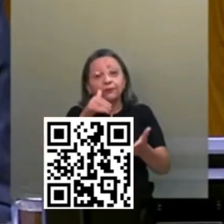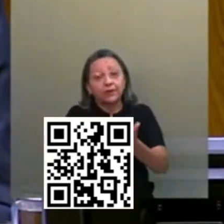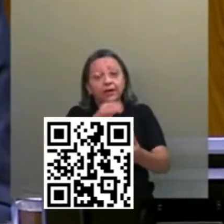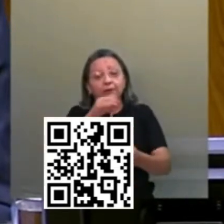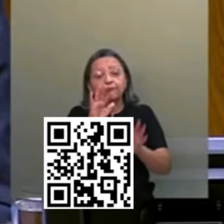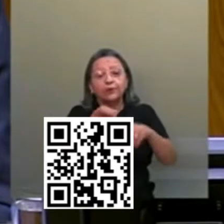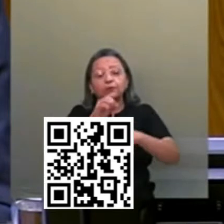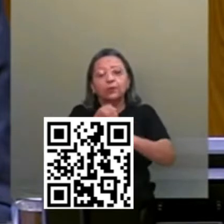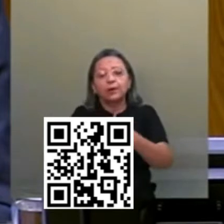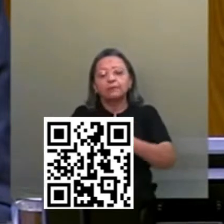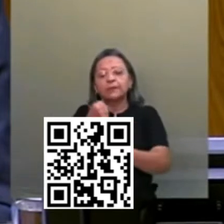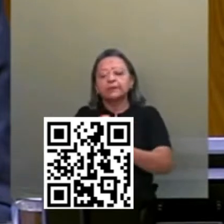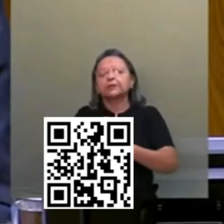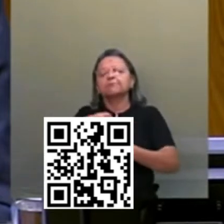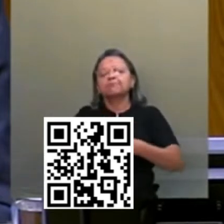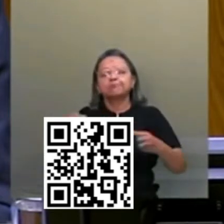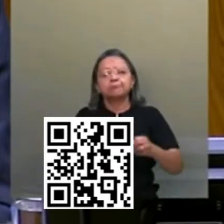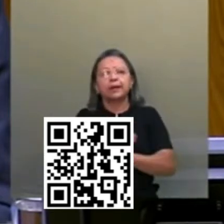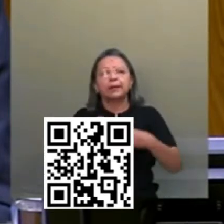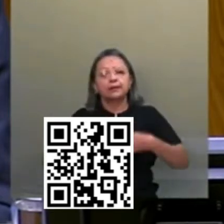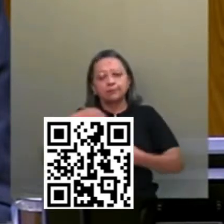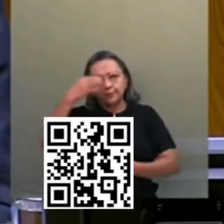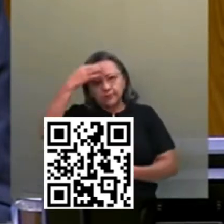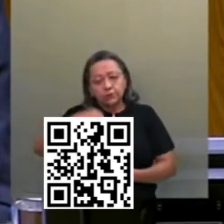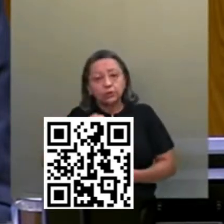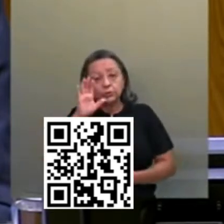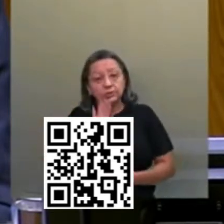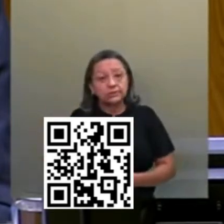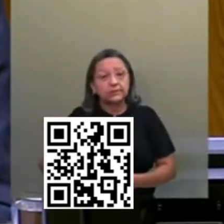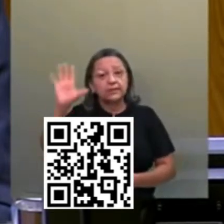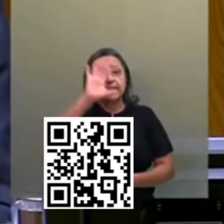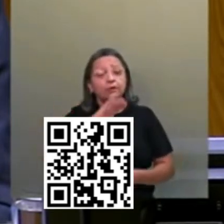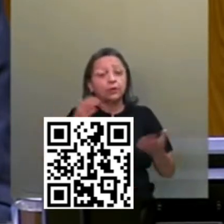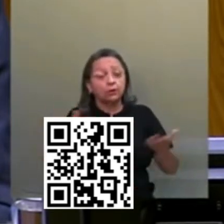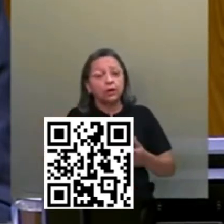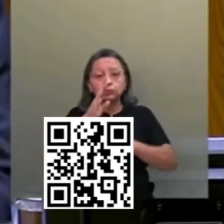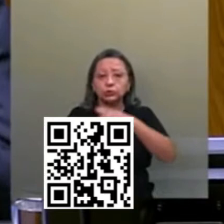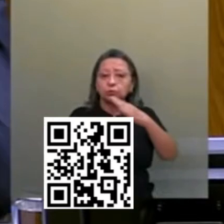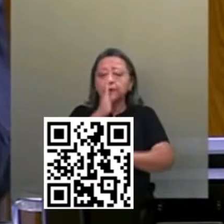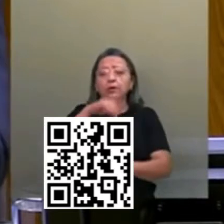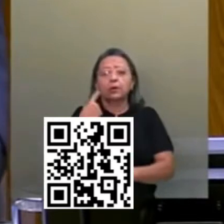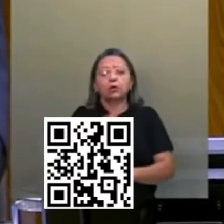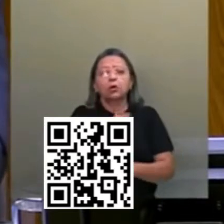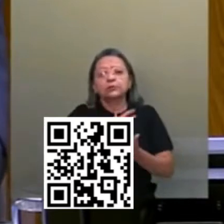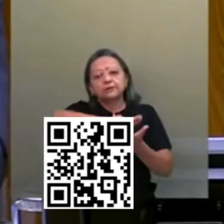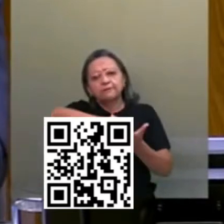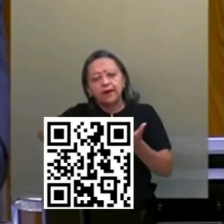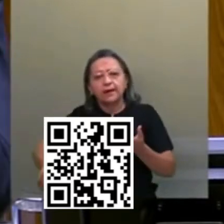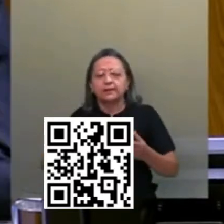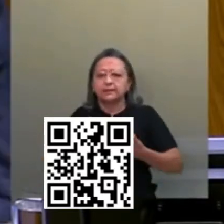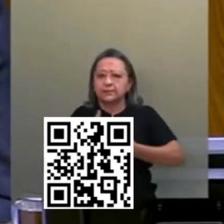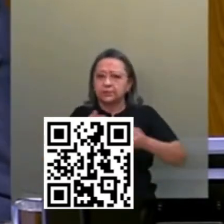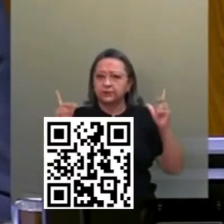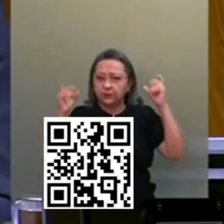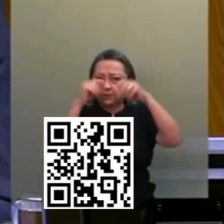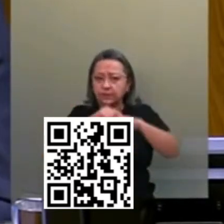passado, tenho plena convicção de que o cenário que se desenha no horizonte é o de superação de nossas inúmeras adversidades.